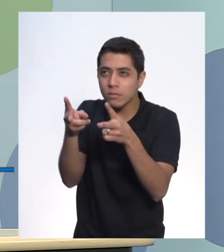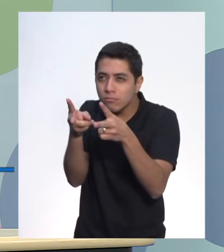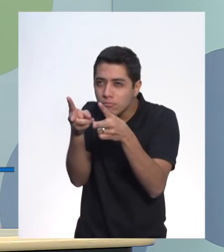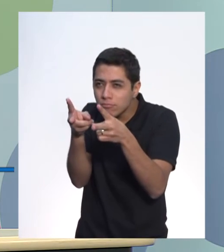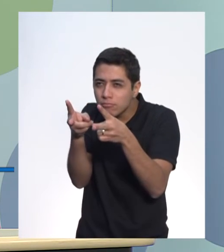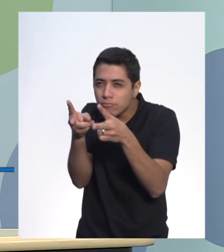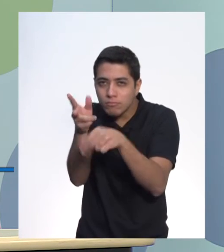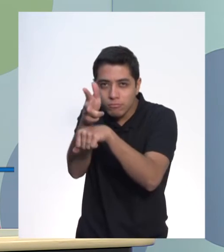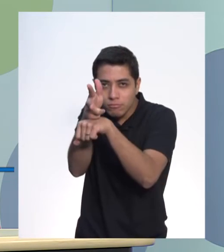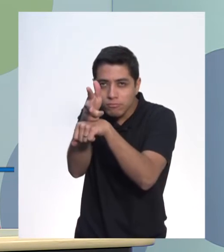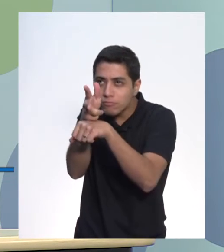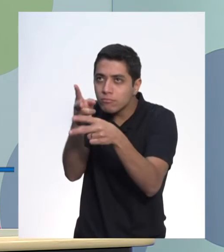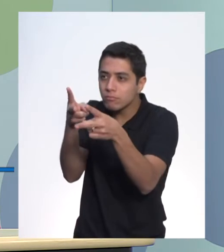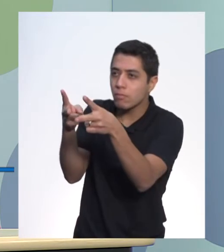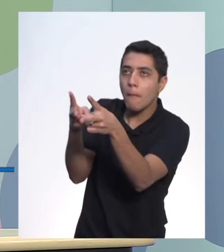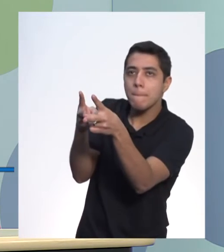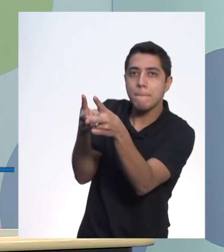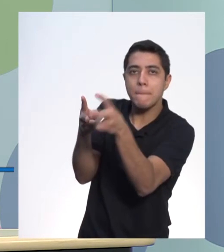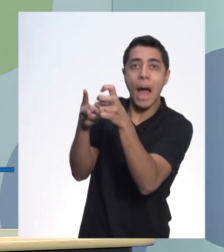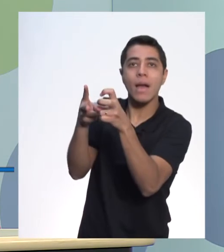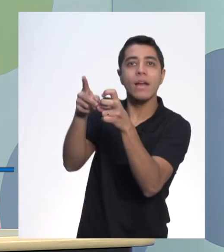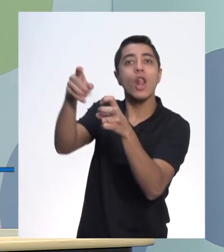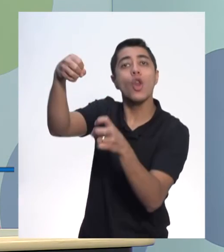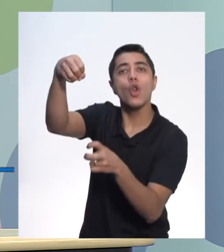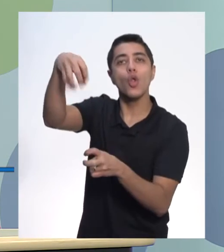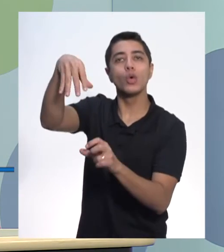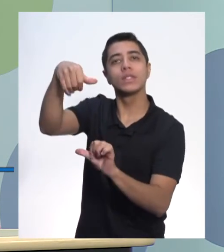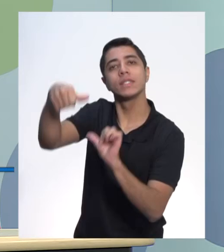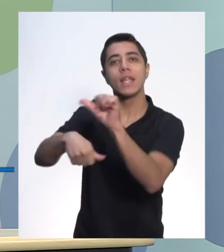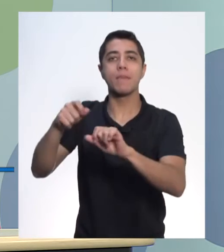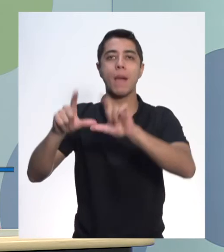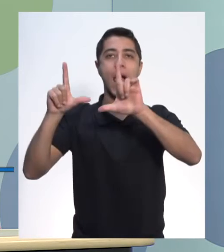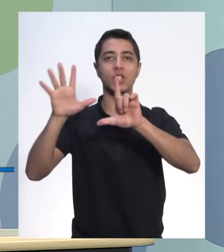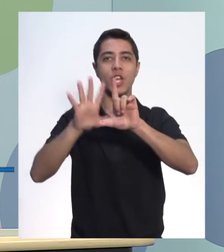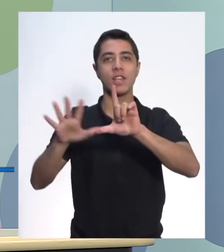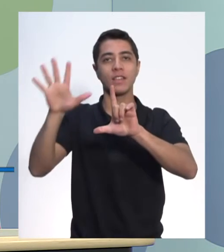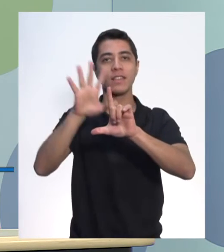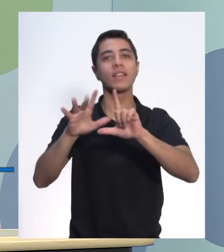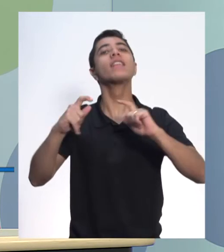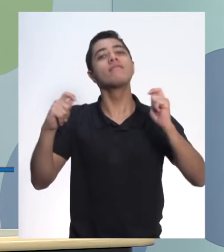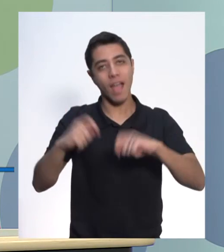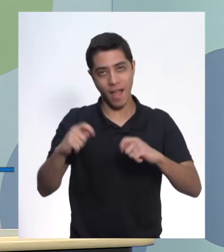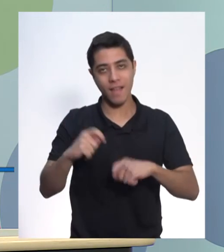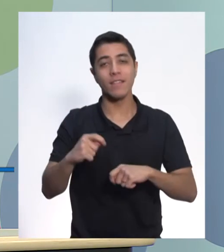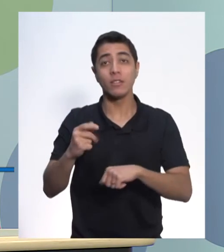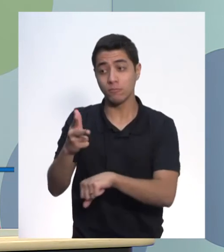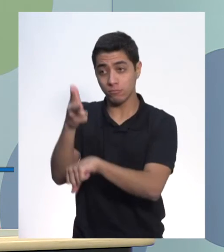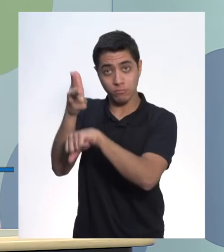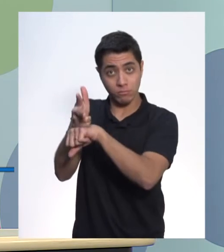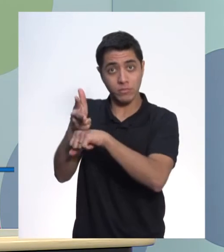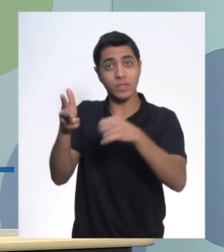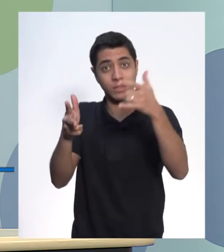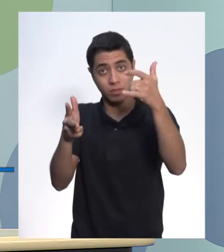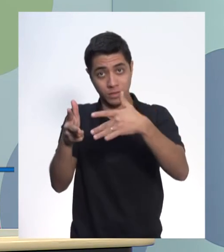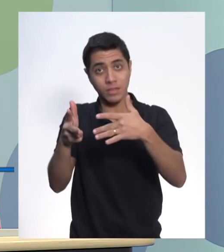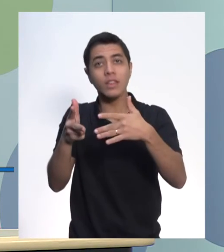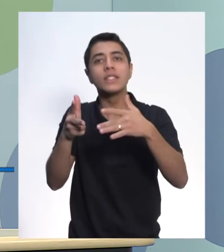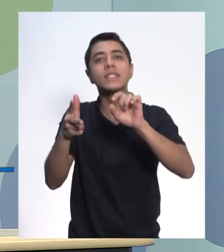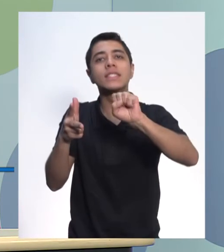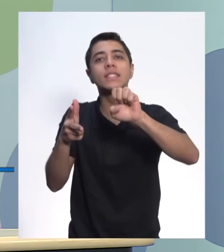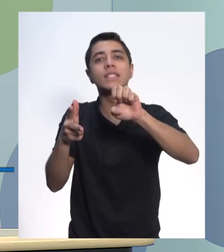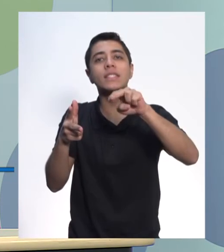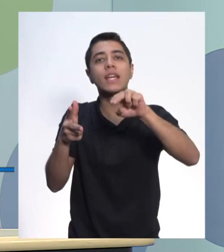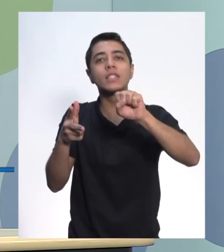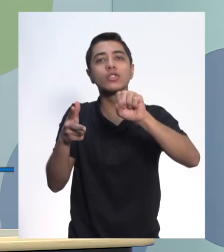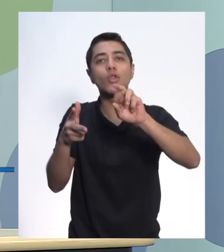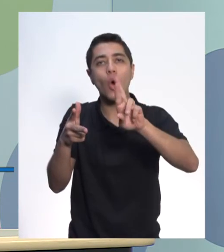né? Reflete aquela luz e transforma essa luz em imagem. Quanto maior o sensor, maior a capacidade de captar a imagem. Se o